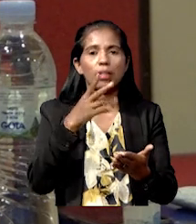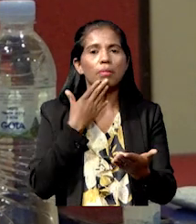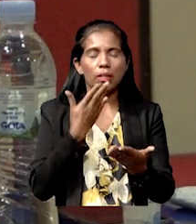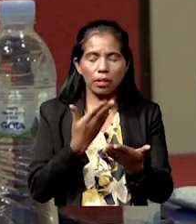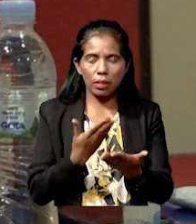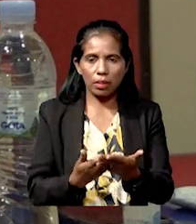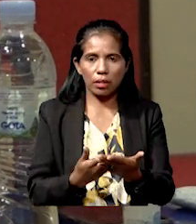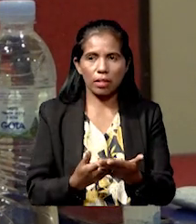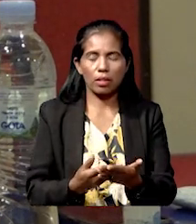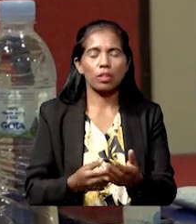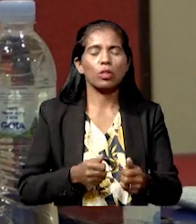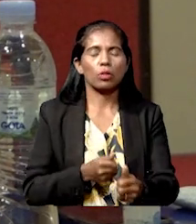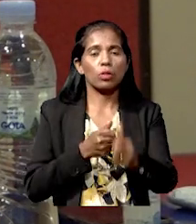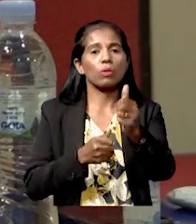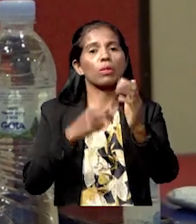que